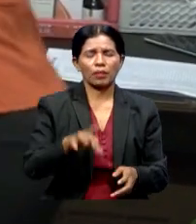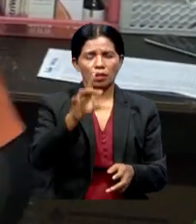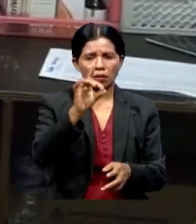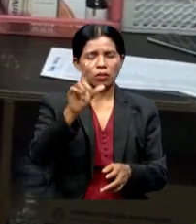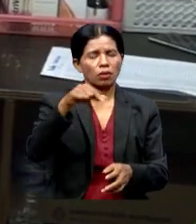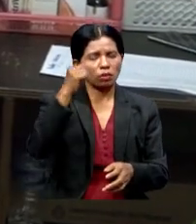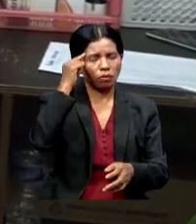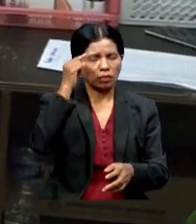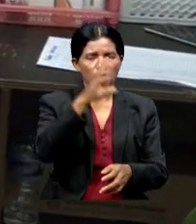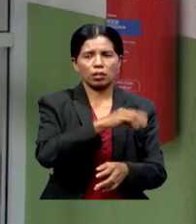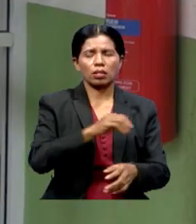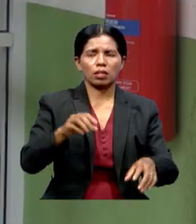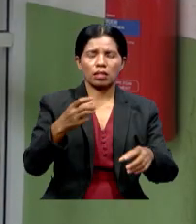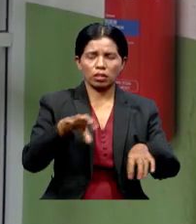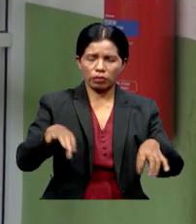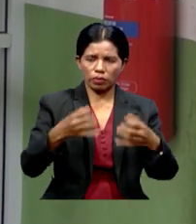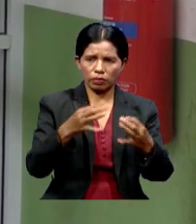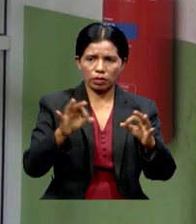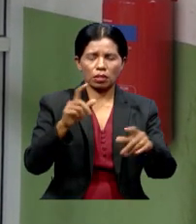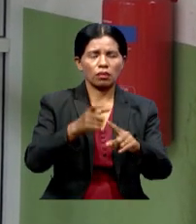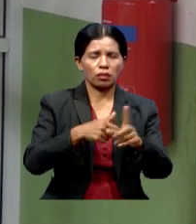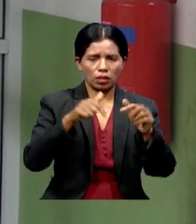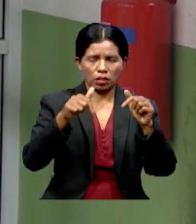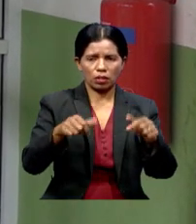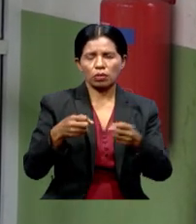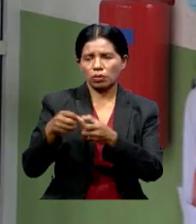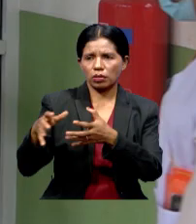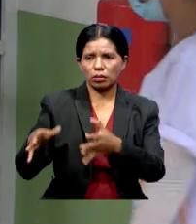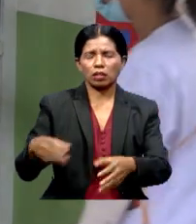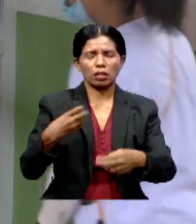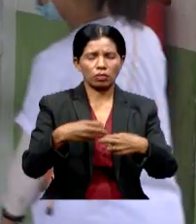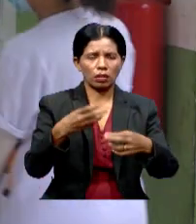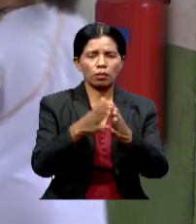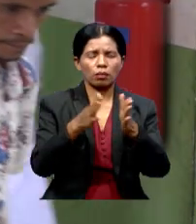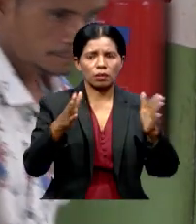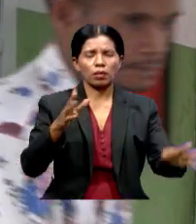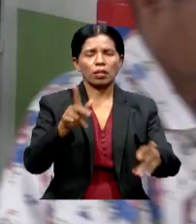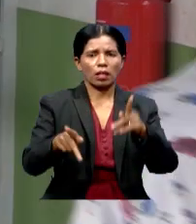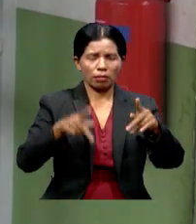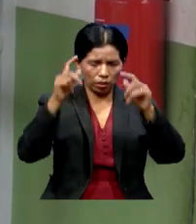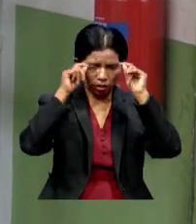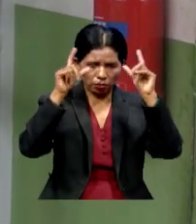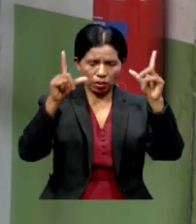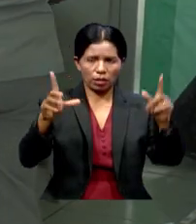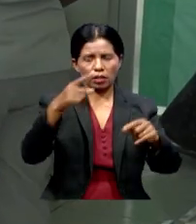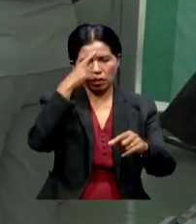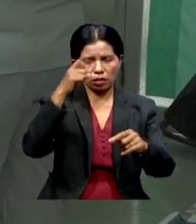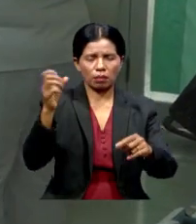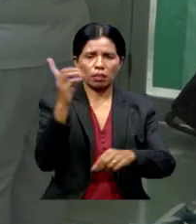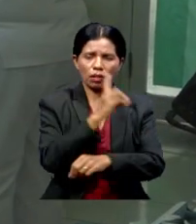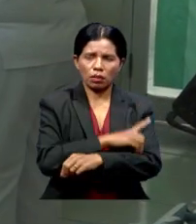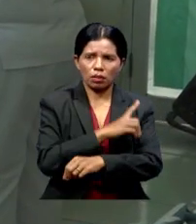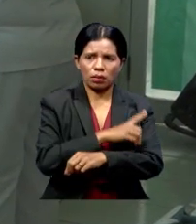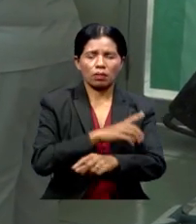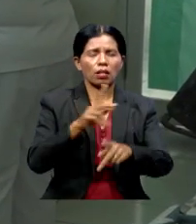governo nebe nyo mandatu remata ona iha fulang nei, husi kela krizi bot ida ba povo Timor-Leste, tamba loron-loron